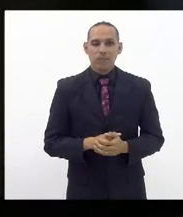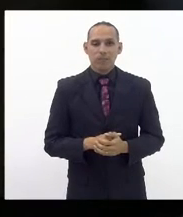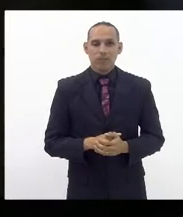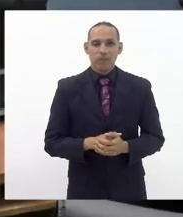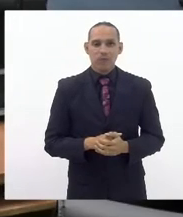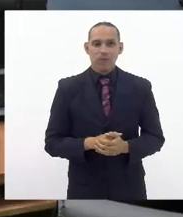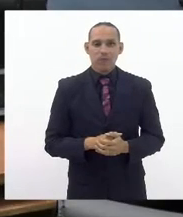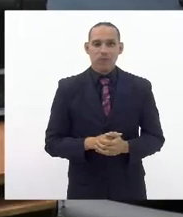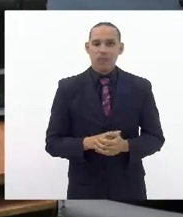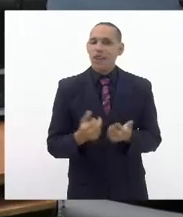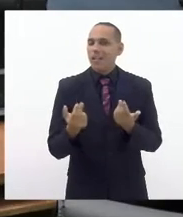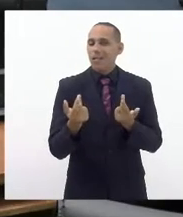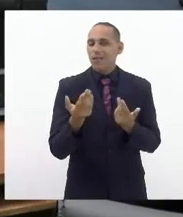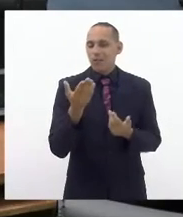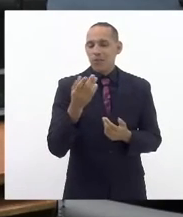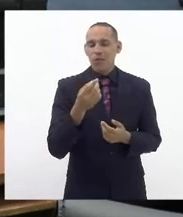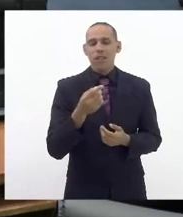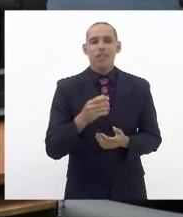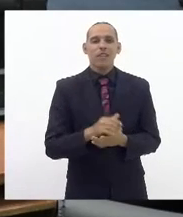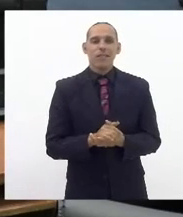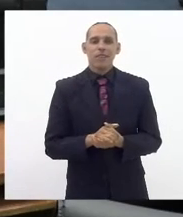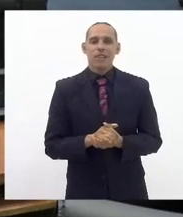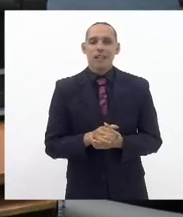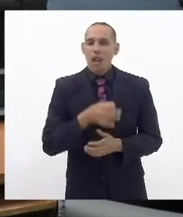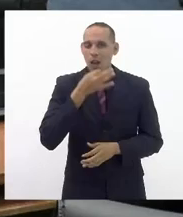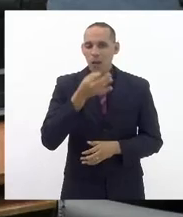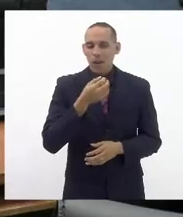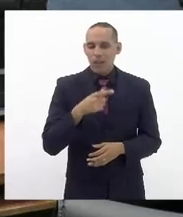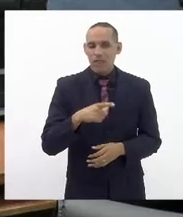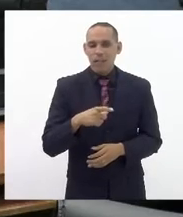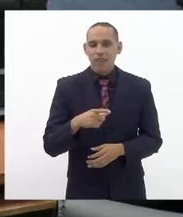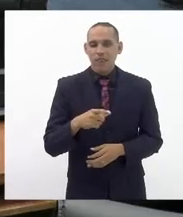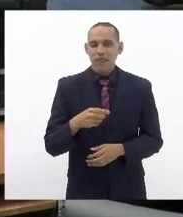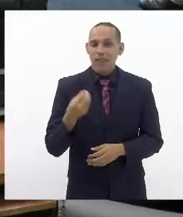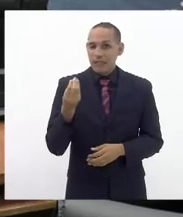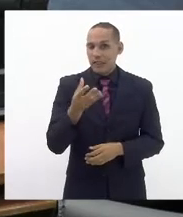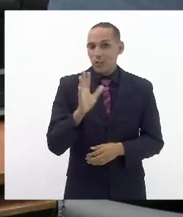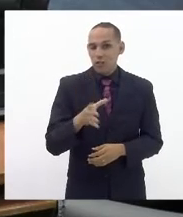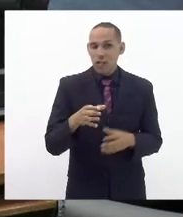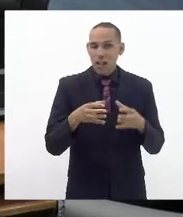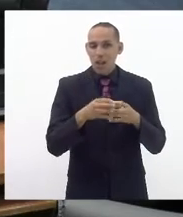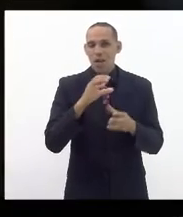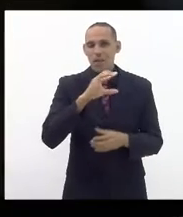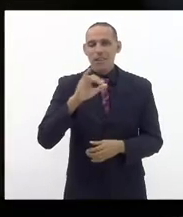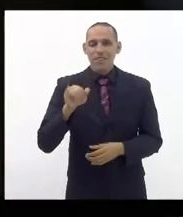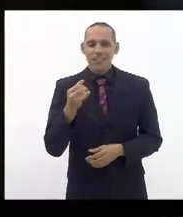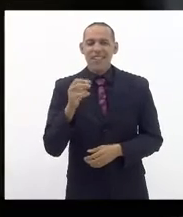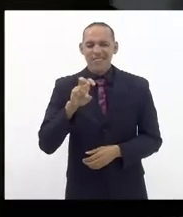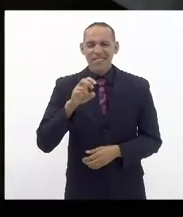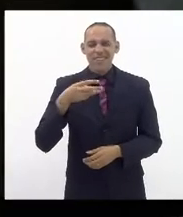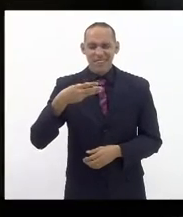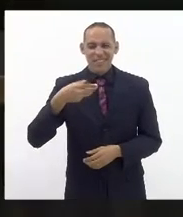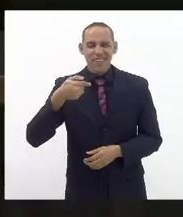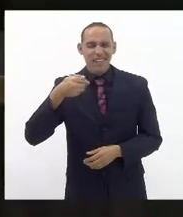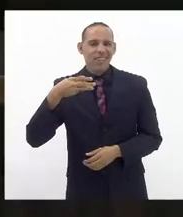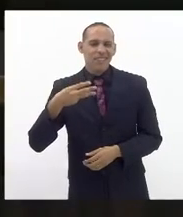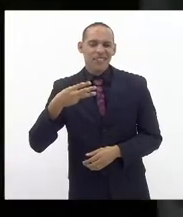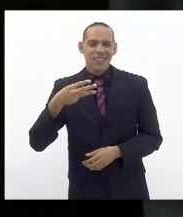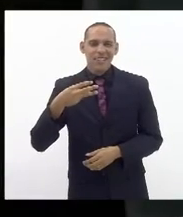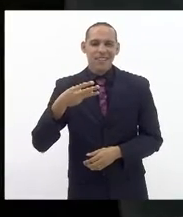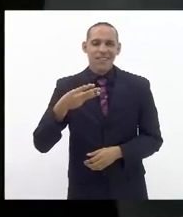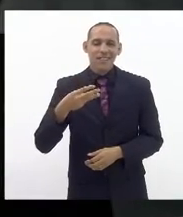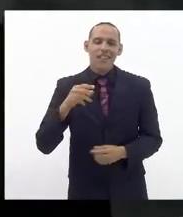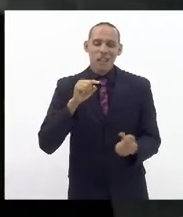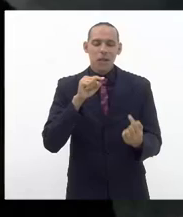É o mesmo que Vossa Excelência deu parecer pela Comissão de Constituição e Justiça. Ah, ainda é o 5373. Isso. No